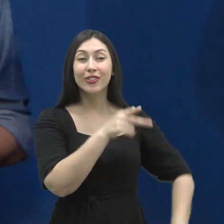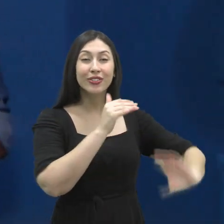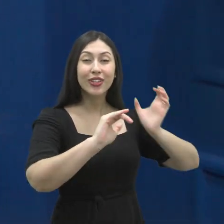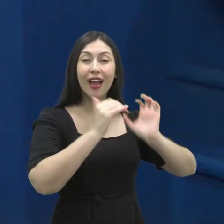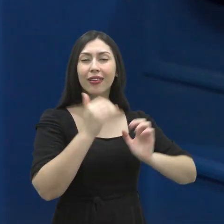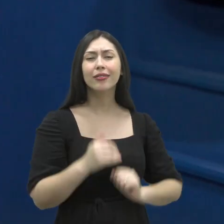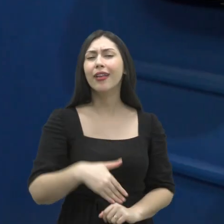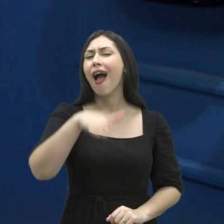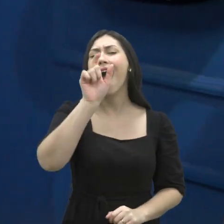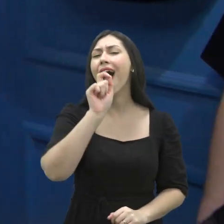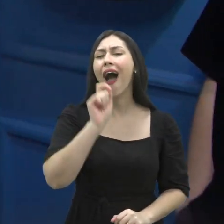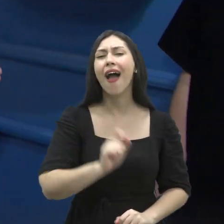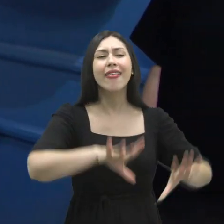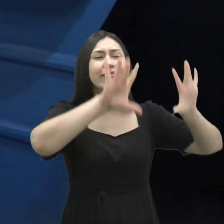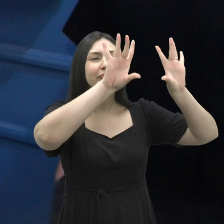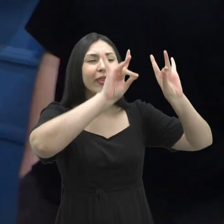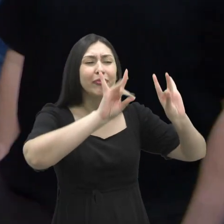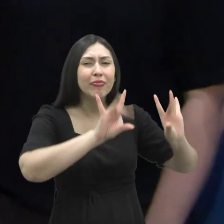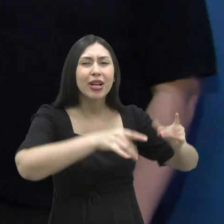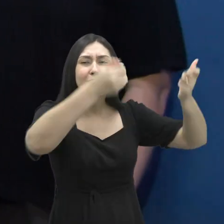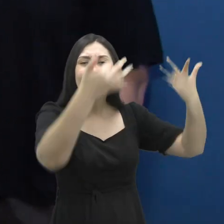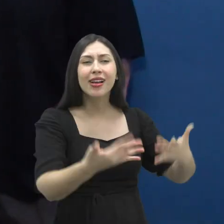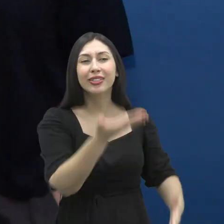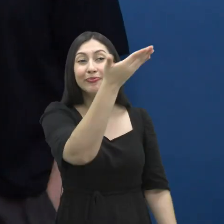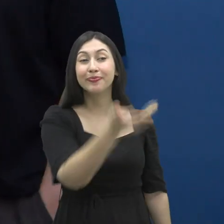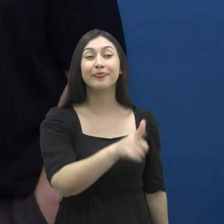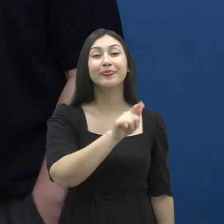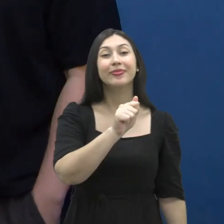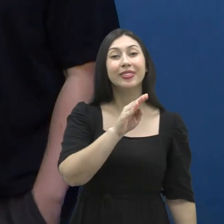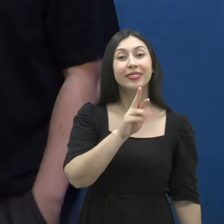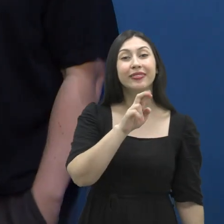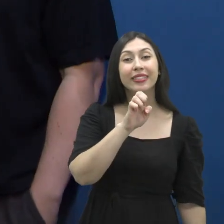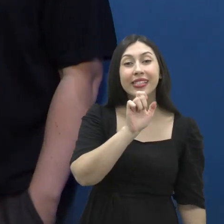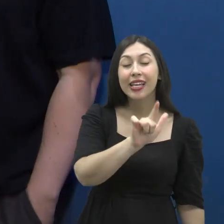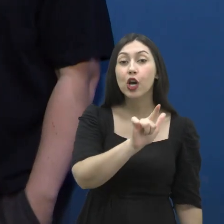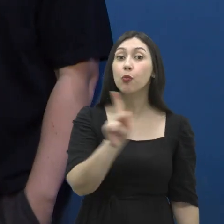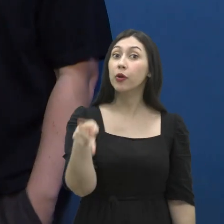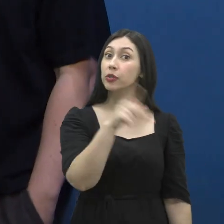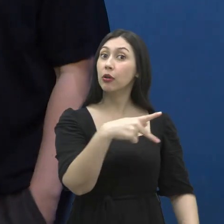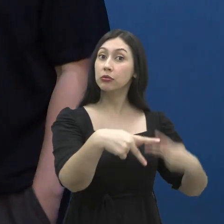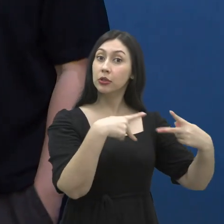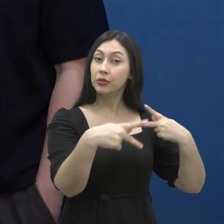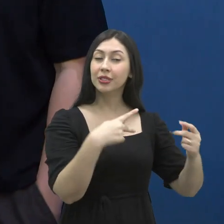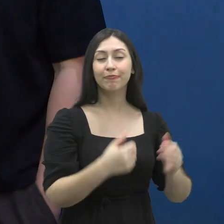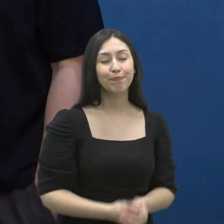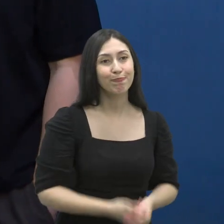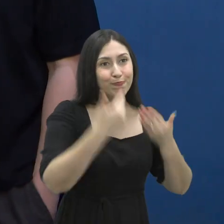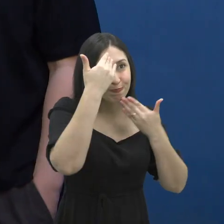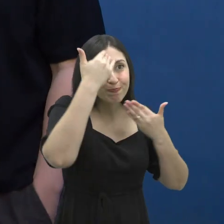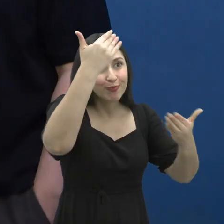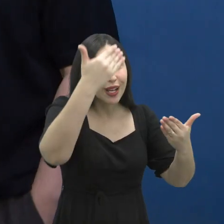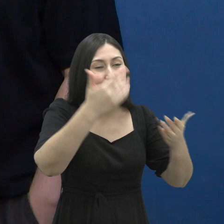e quem vai nos contar todos os detalhes dessa profissão é o Gabriel, professor aqui em São José. Gabriel, obrigado